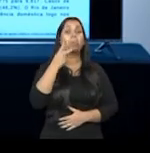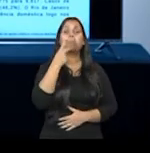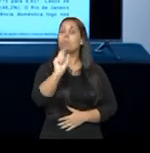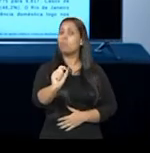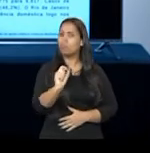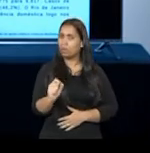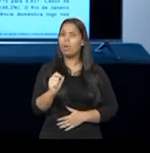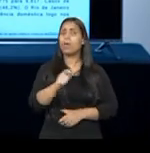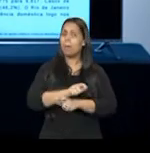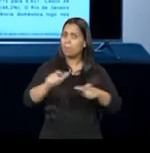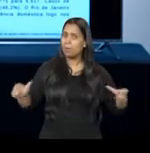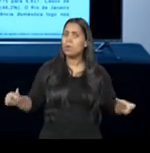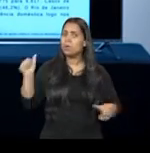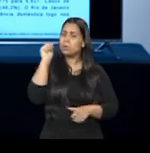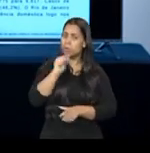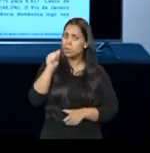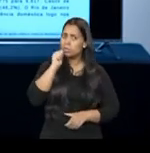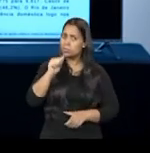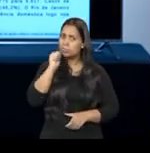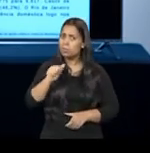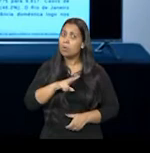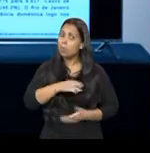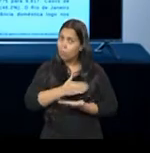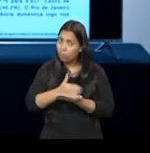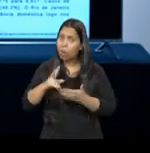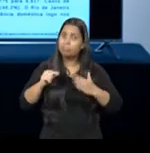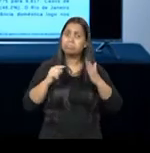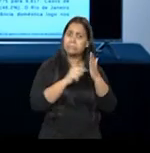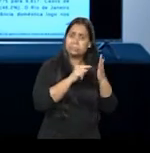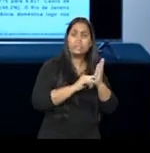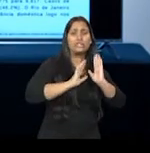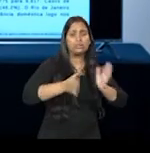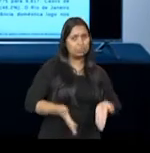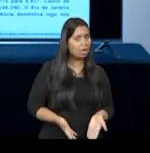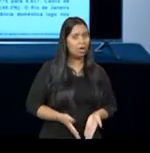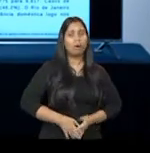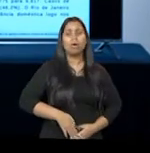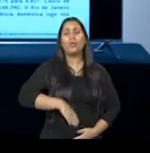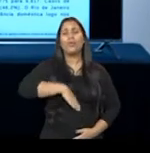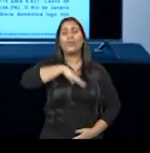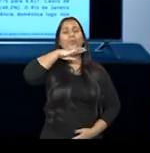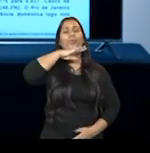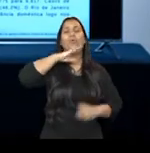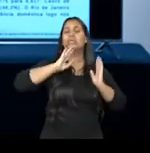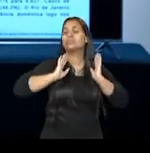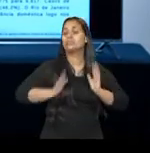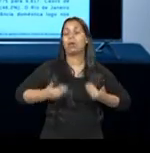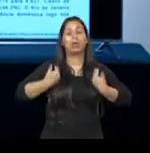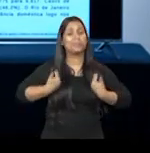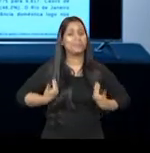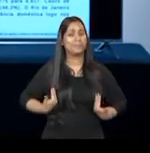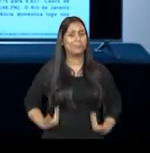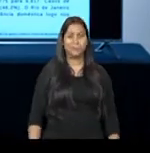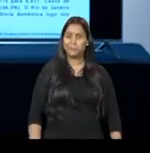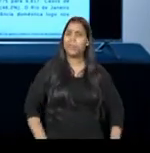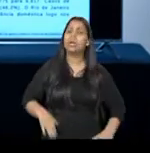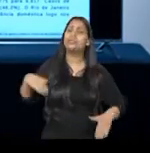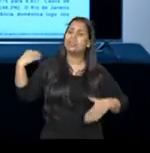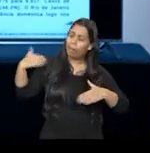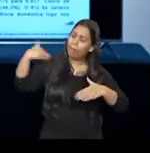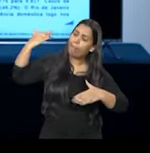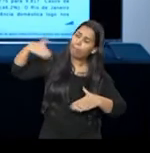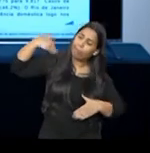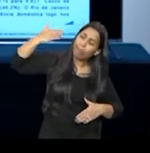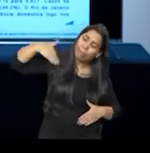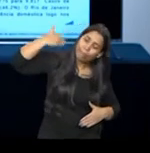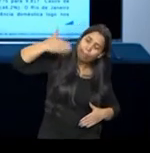grande parte dessas mulheres, quando chegam a denunciar, elas já estão extremamente desgastadas, já estão passando por essa situação